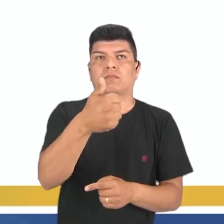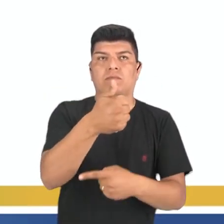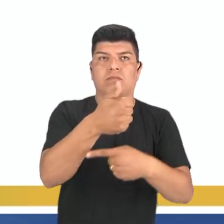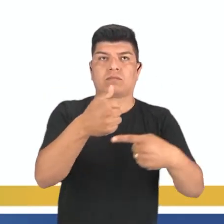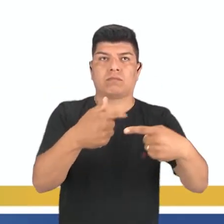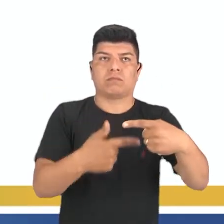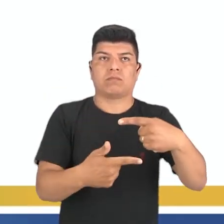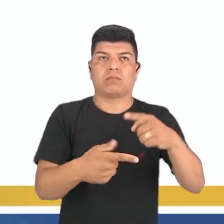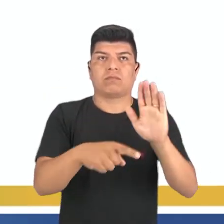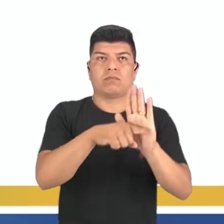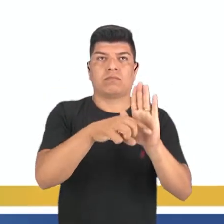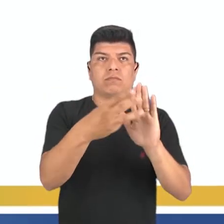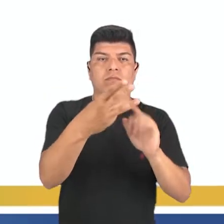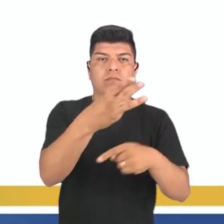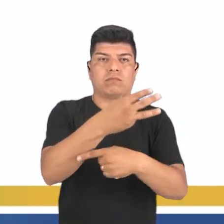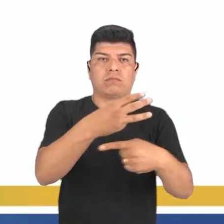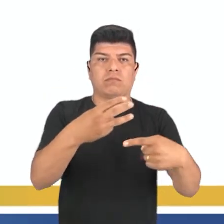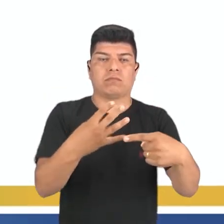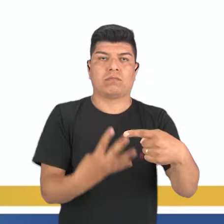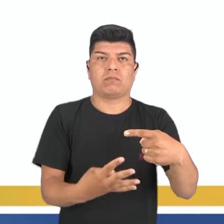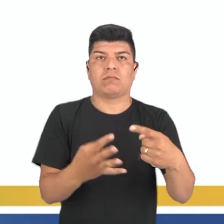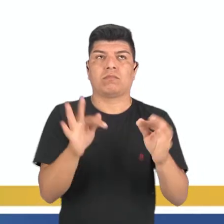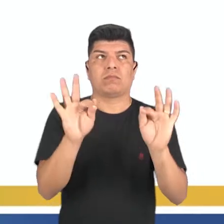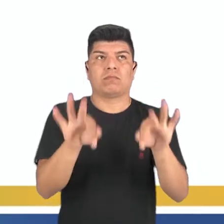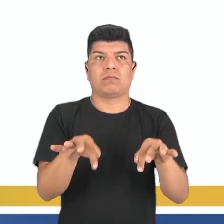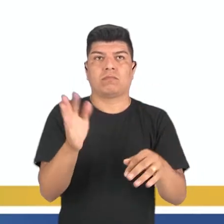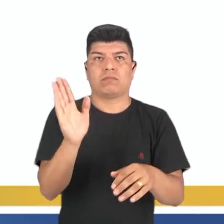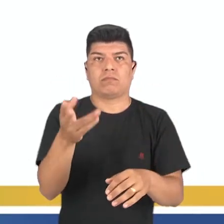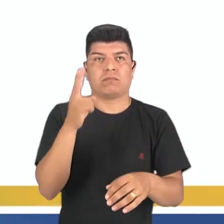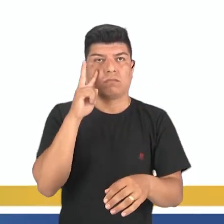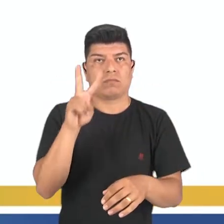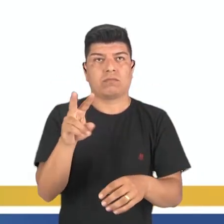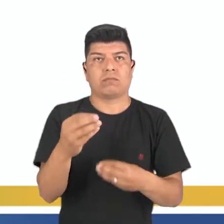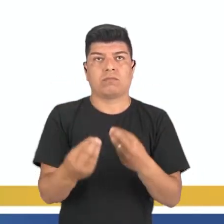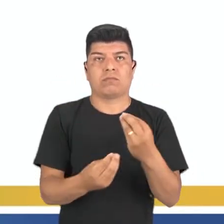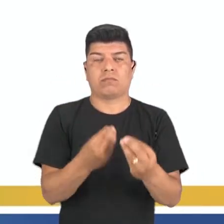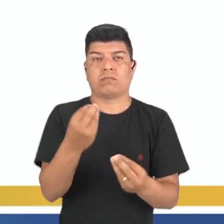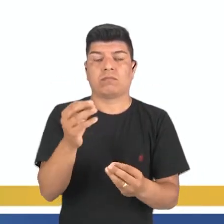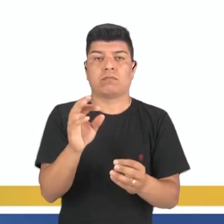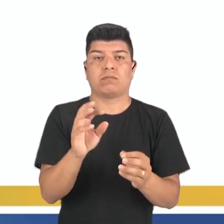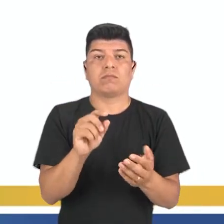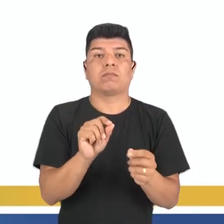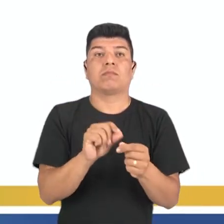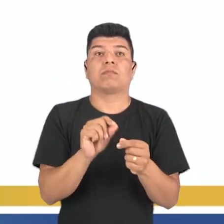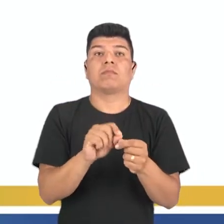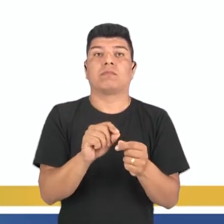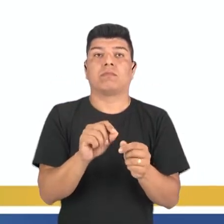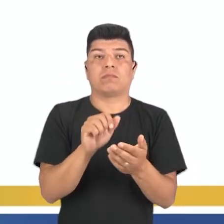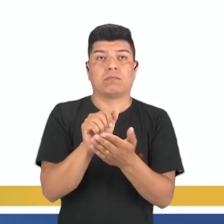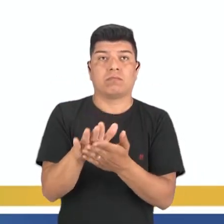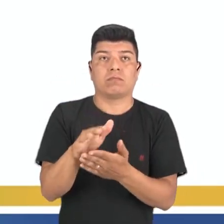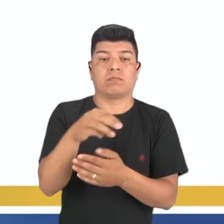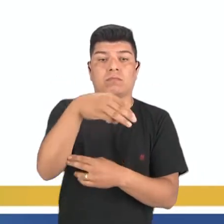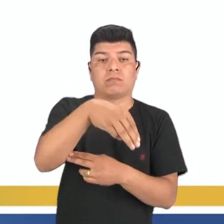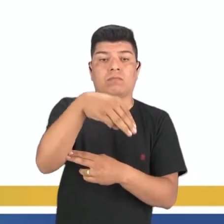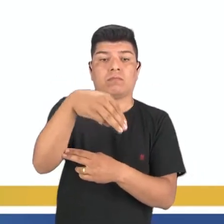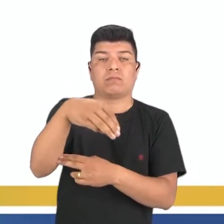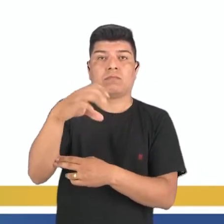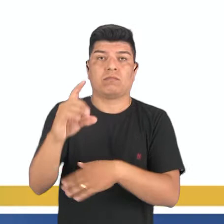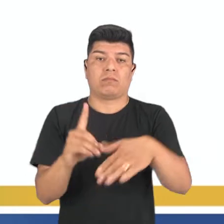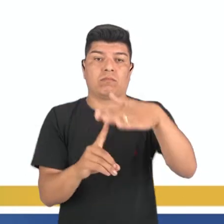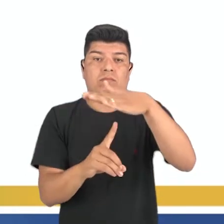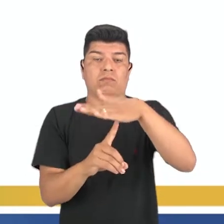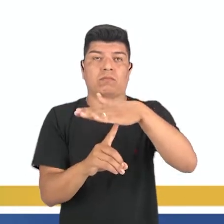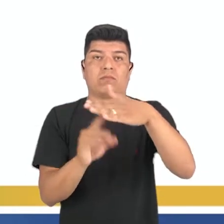menos 3/4? Na última aula a gente já viu como a gente faz essas operações, Primeiro a gente tira o MMC dos